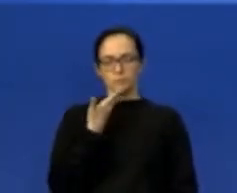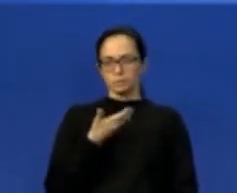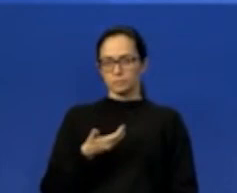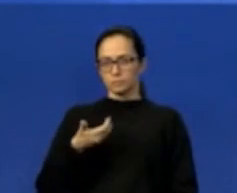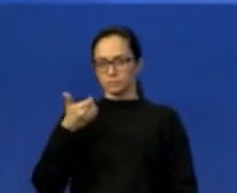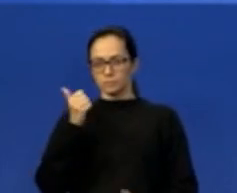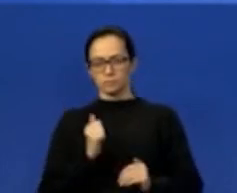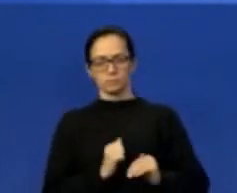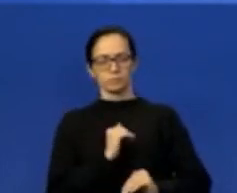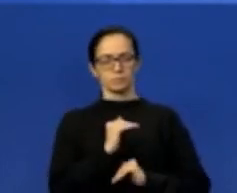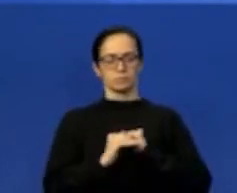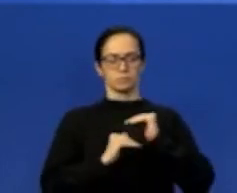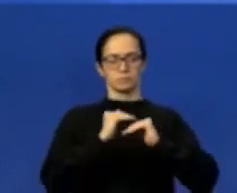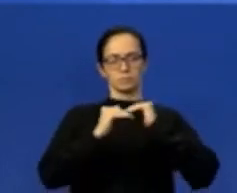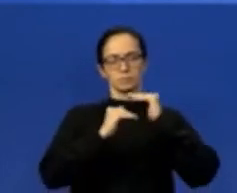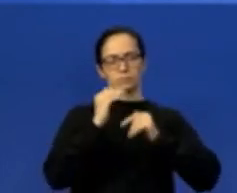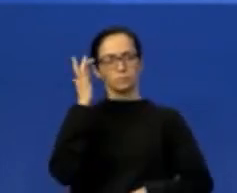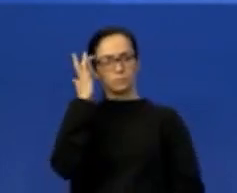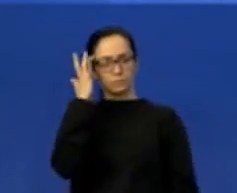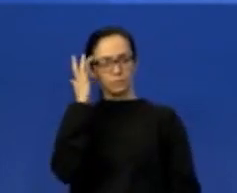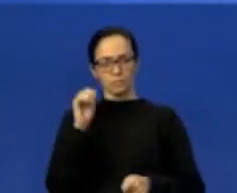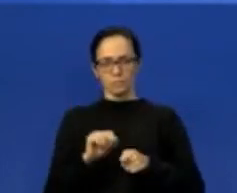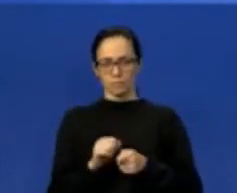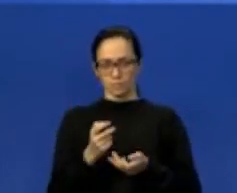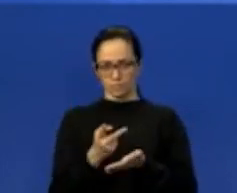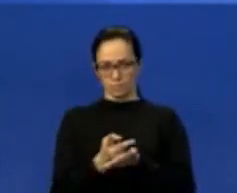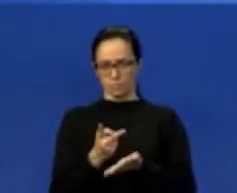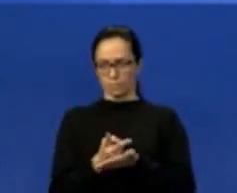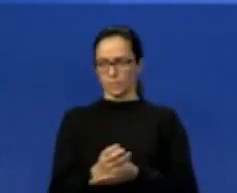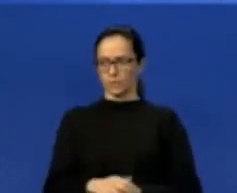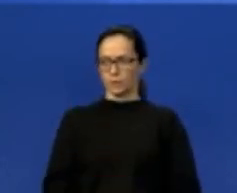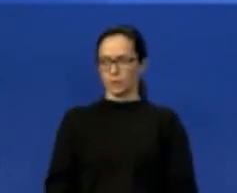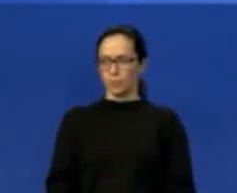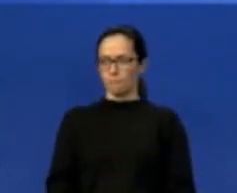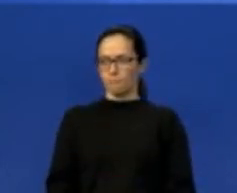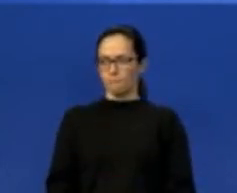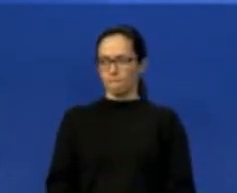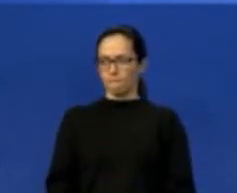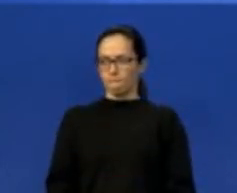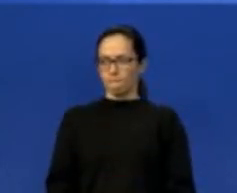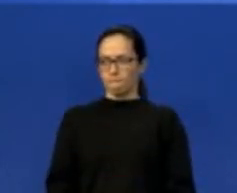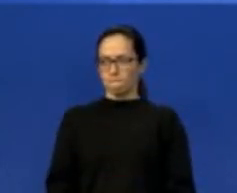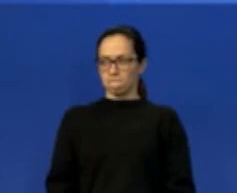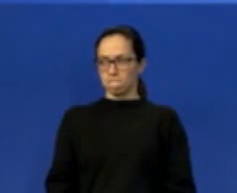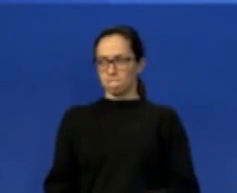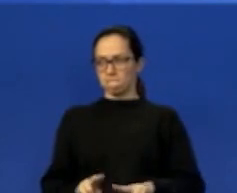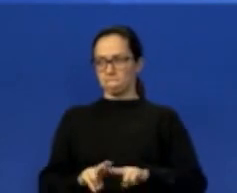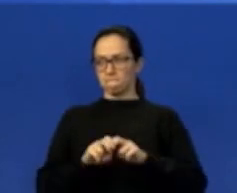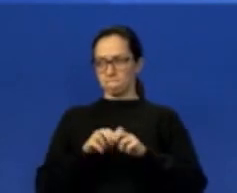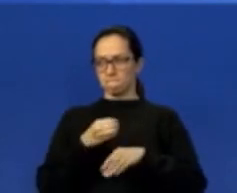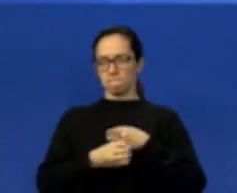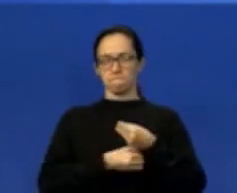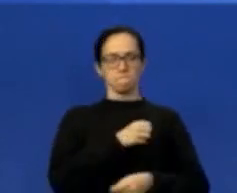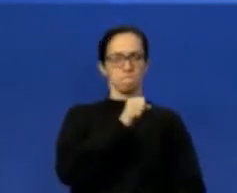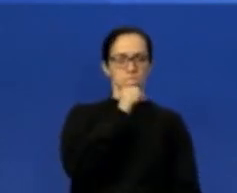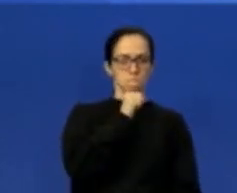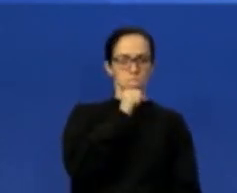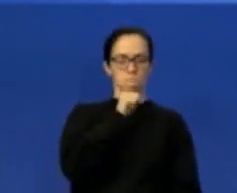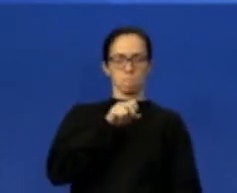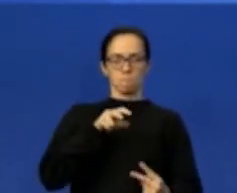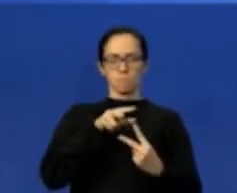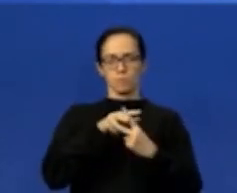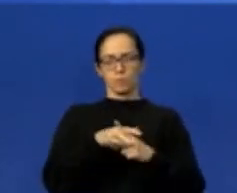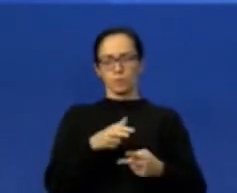um desenvolvimento dessas capacidades, né? Então, o idoso e as lutas. Primeiro nós vamos